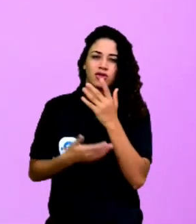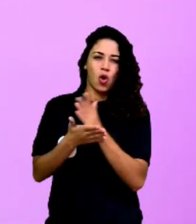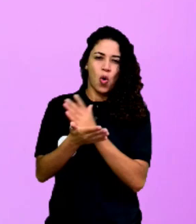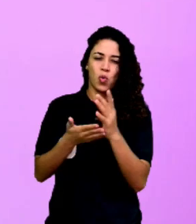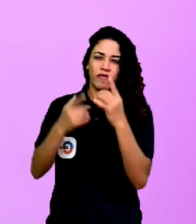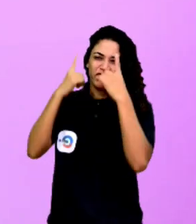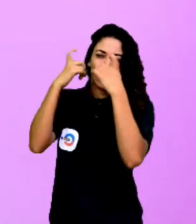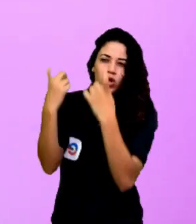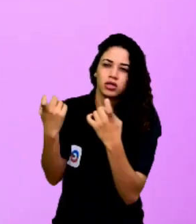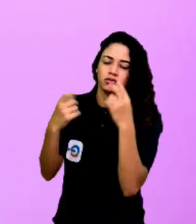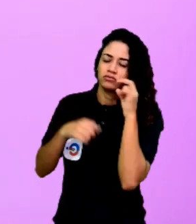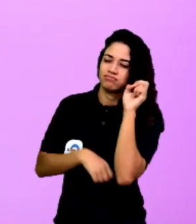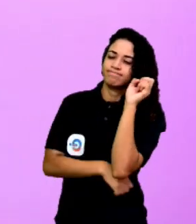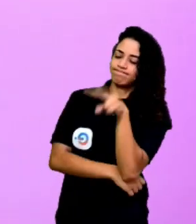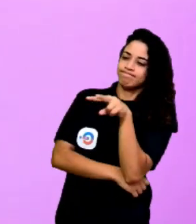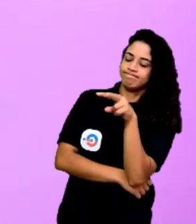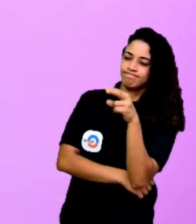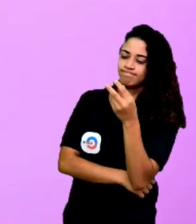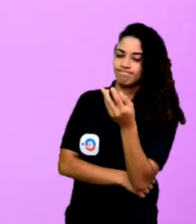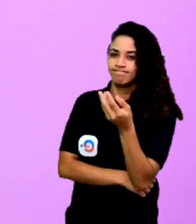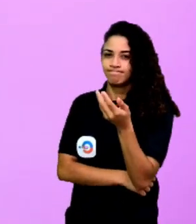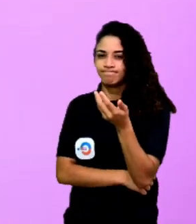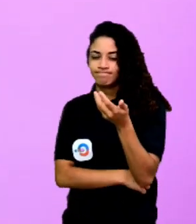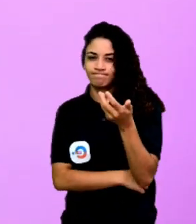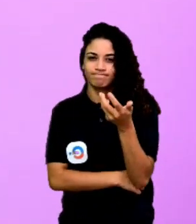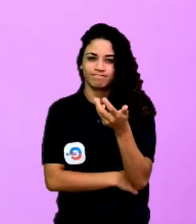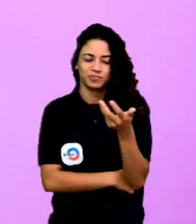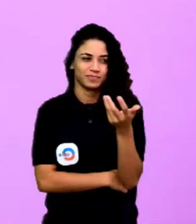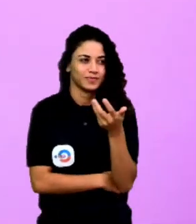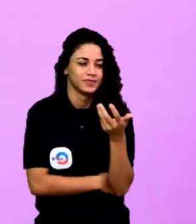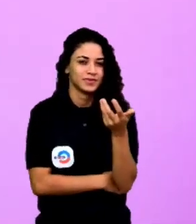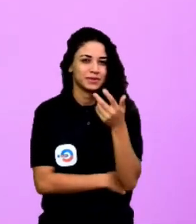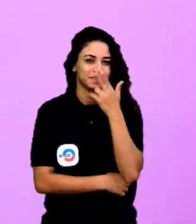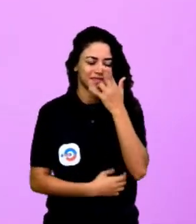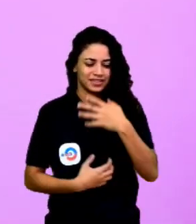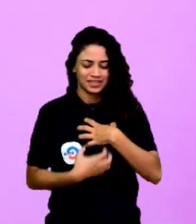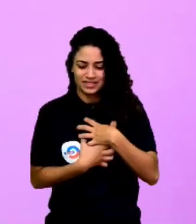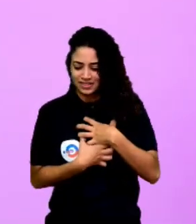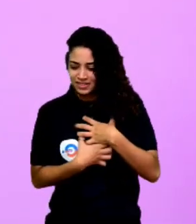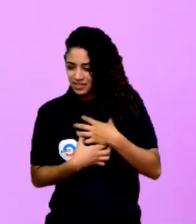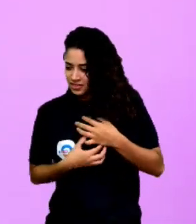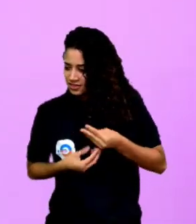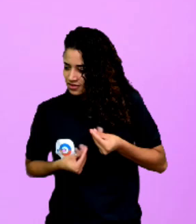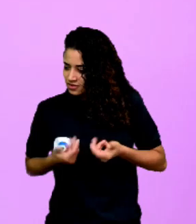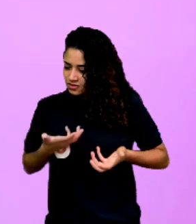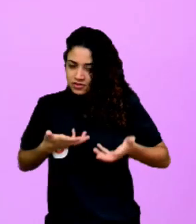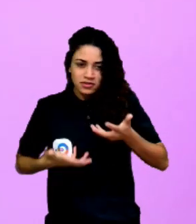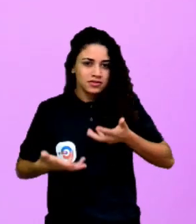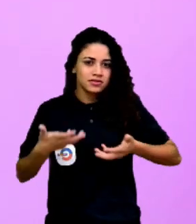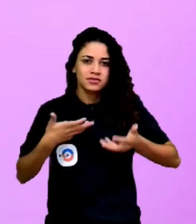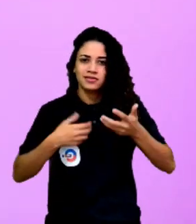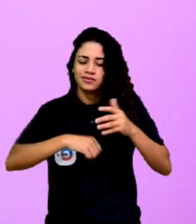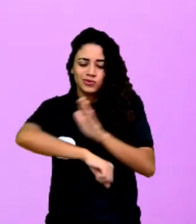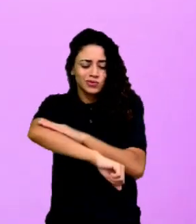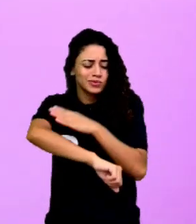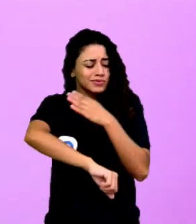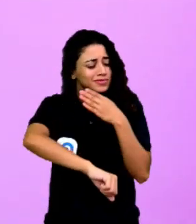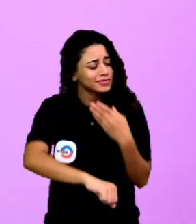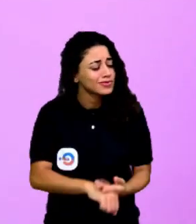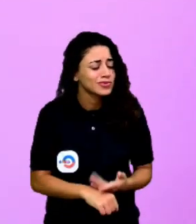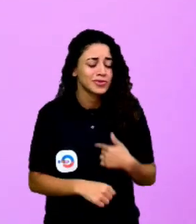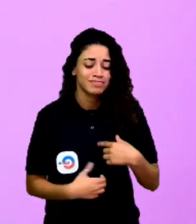que aconteceu, geralmente mexe com todo o meu dia. Eu não fico